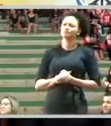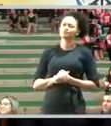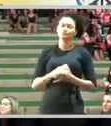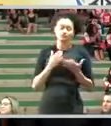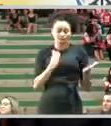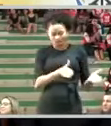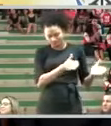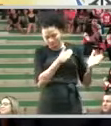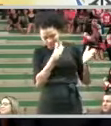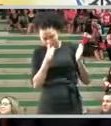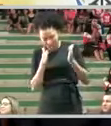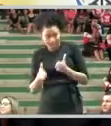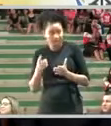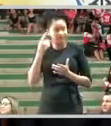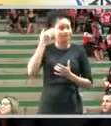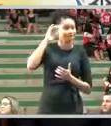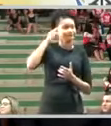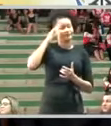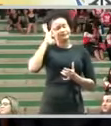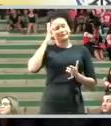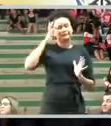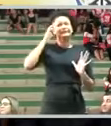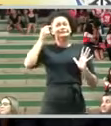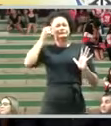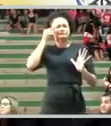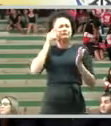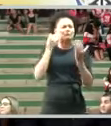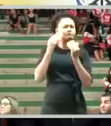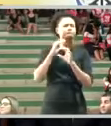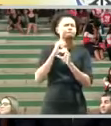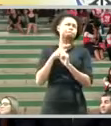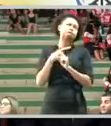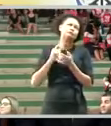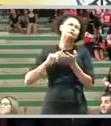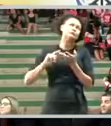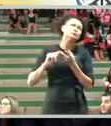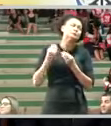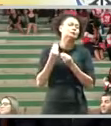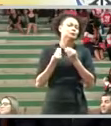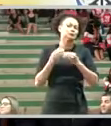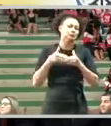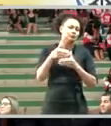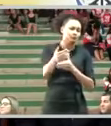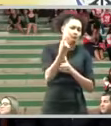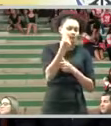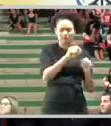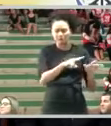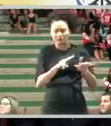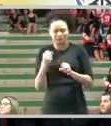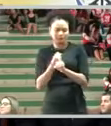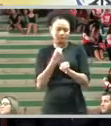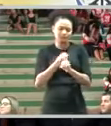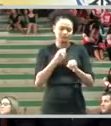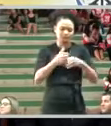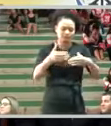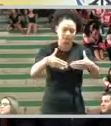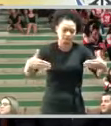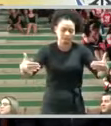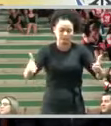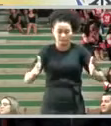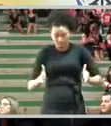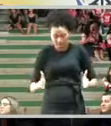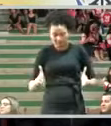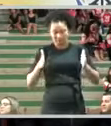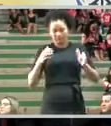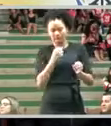Vamos partir do pressuposto que passaram uma semana construindo o carro. Depois que construíram o carro,